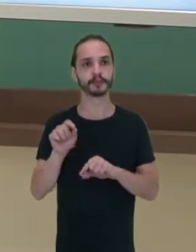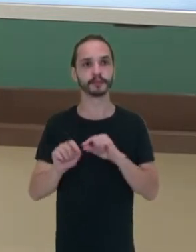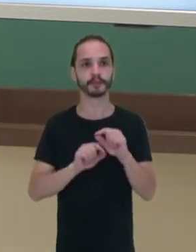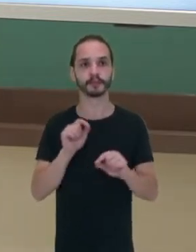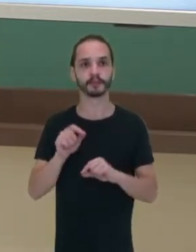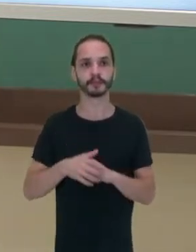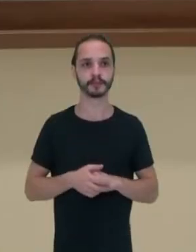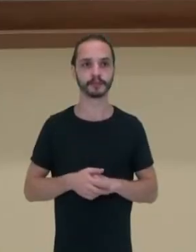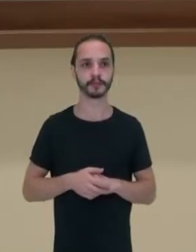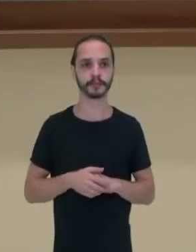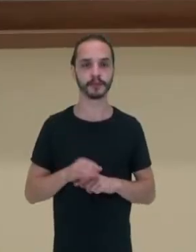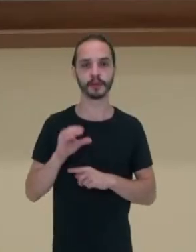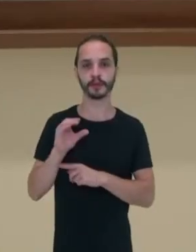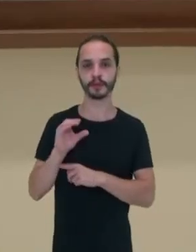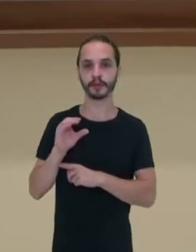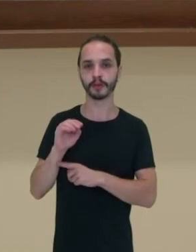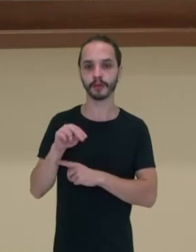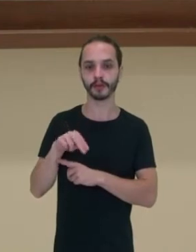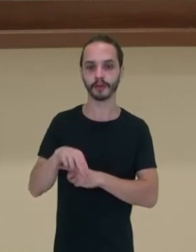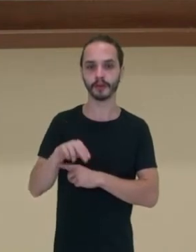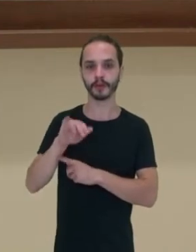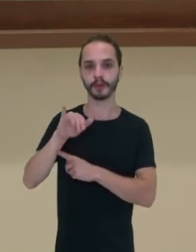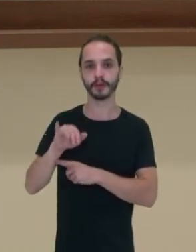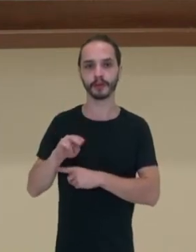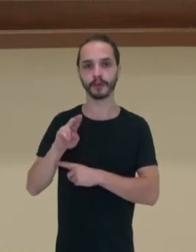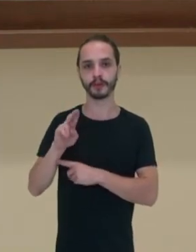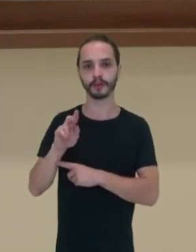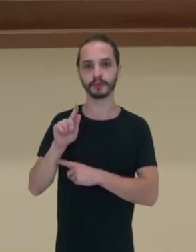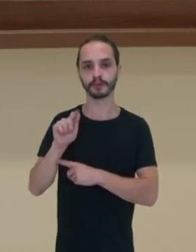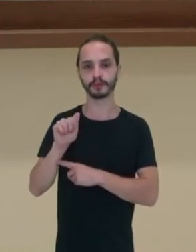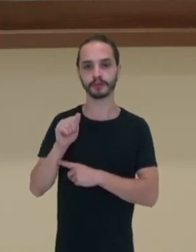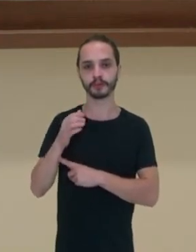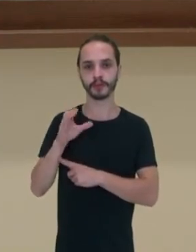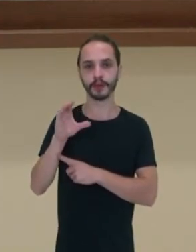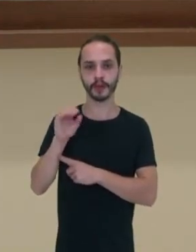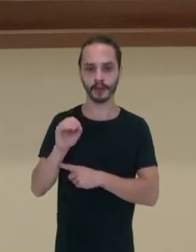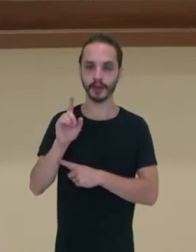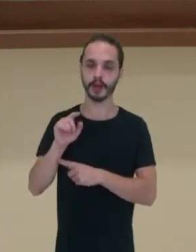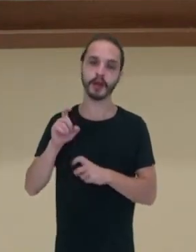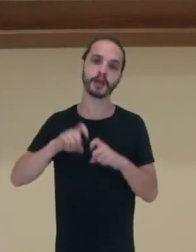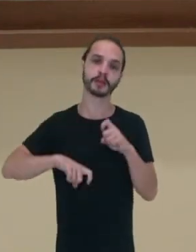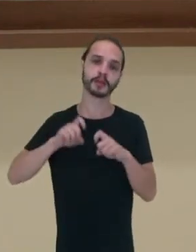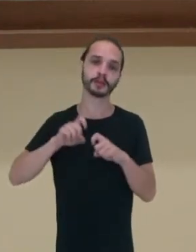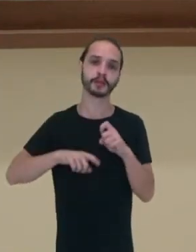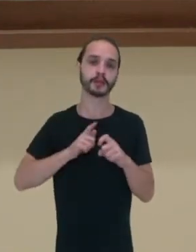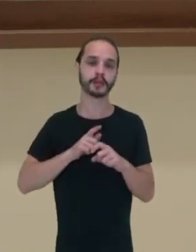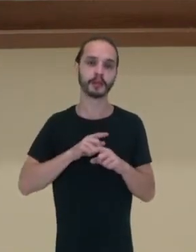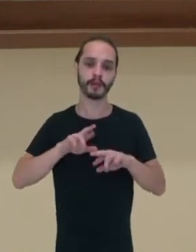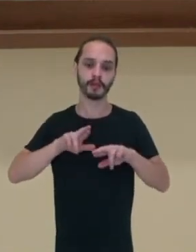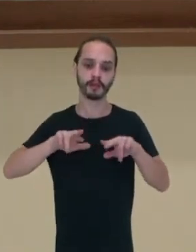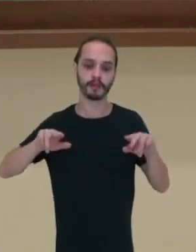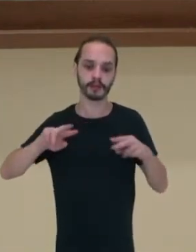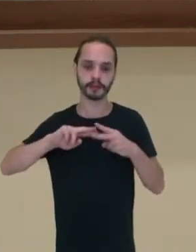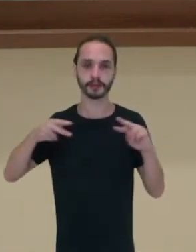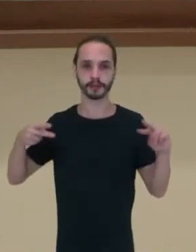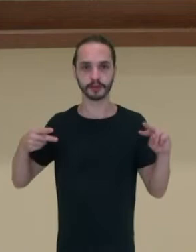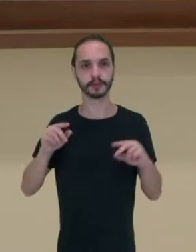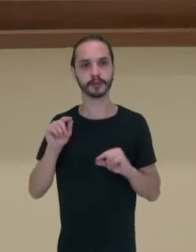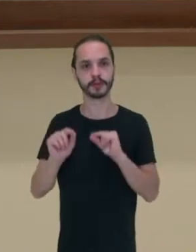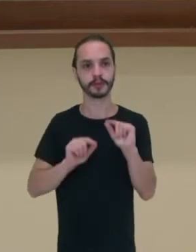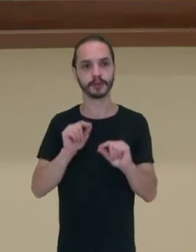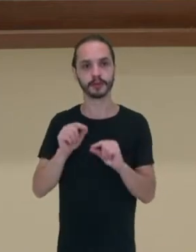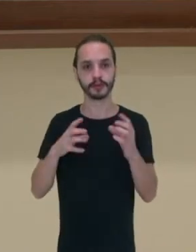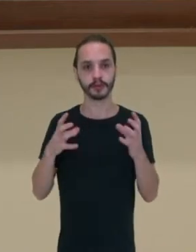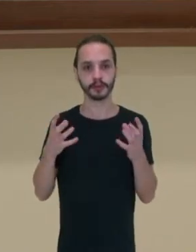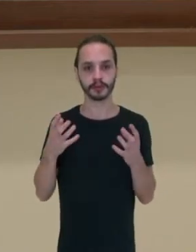A conjugação é um tipo de reprodução sexuada, com maior variabilidade genética, tá? Então o que acontece? As células